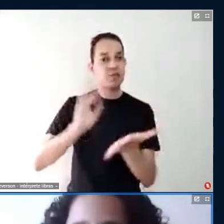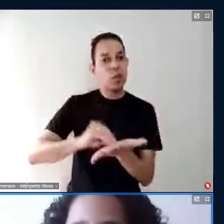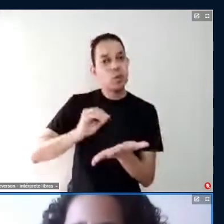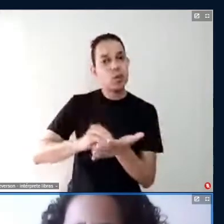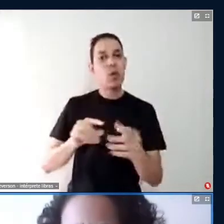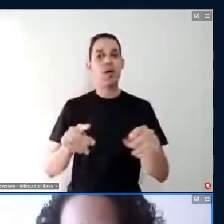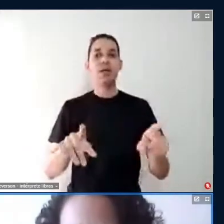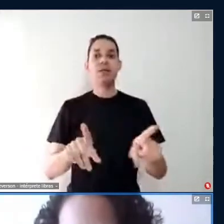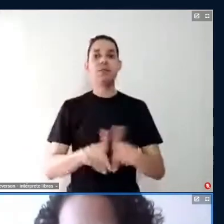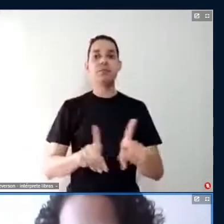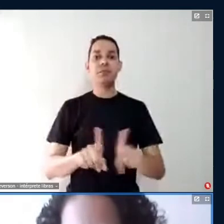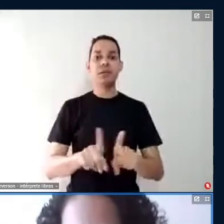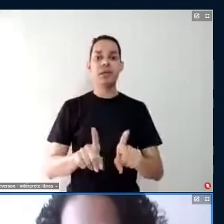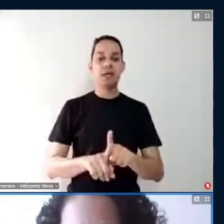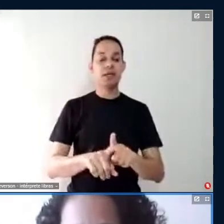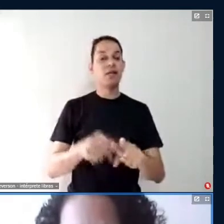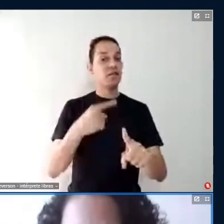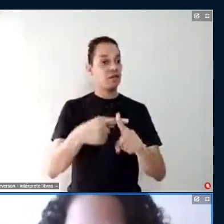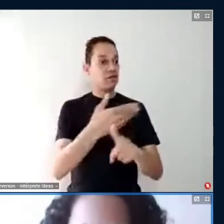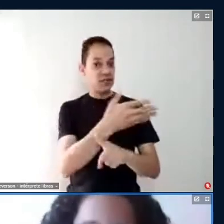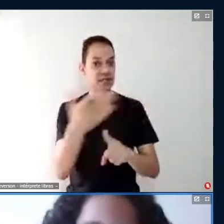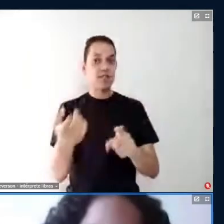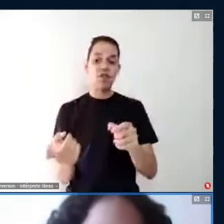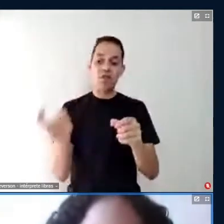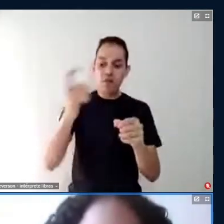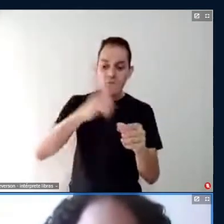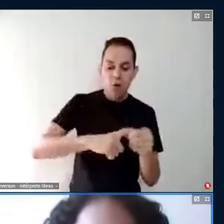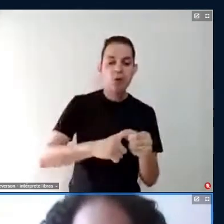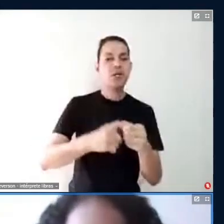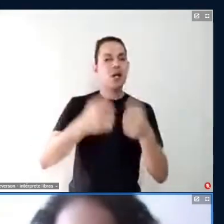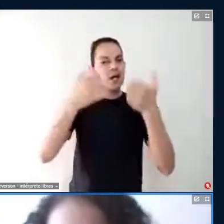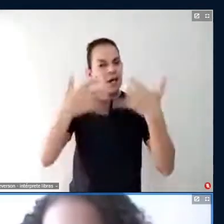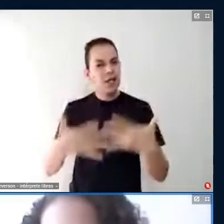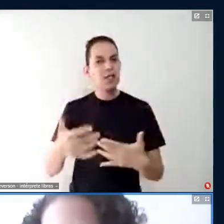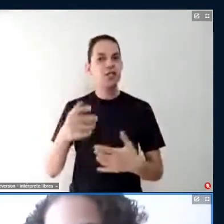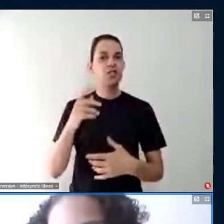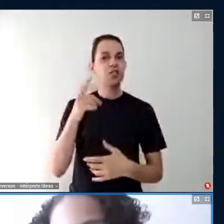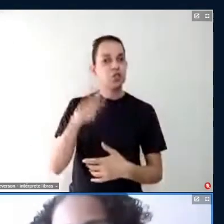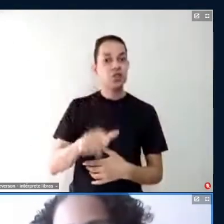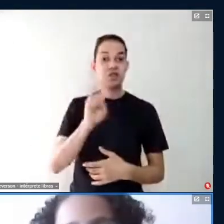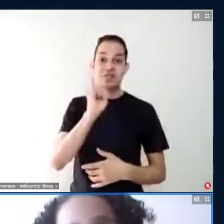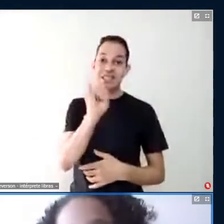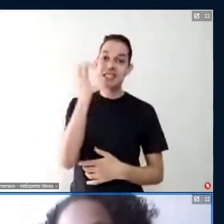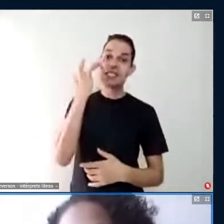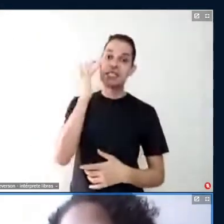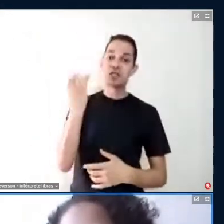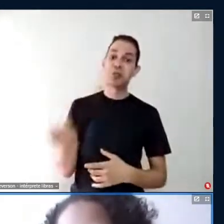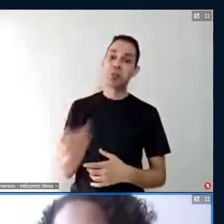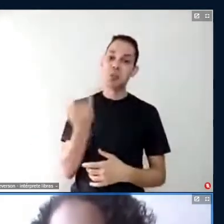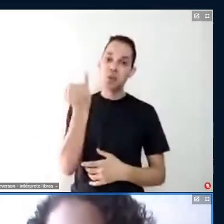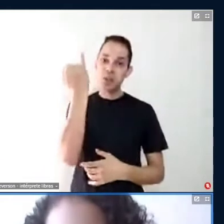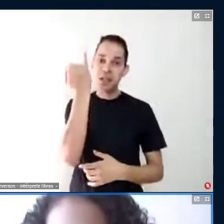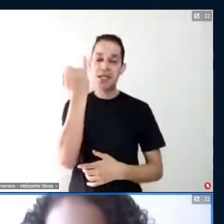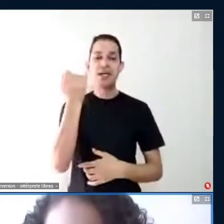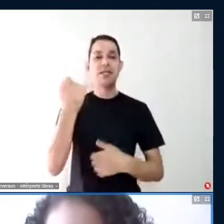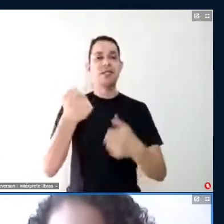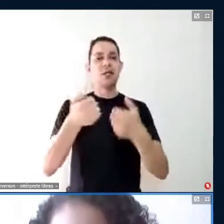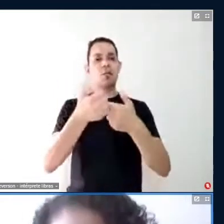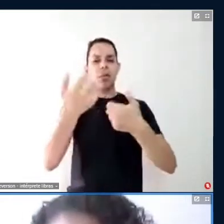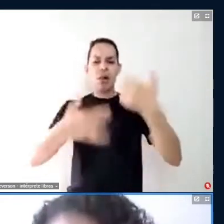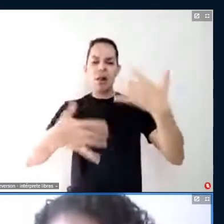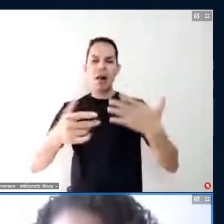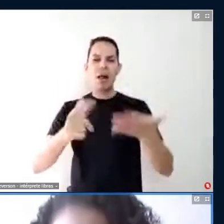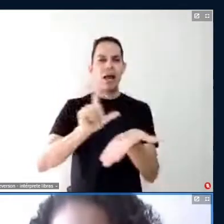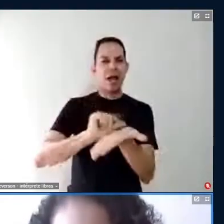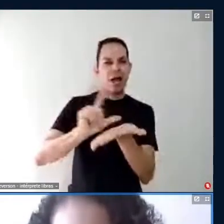vocês podem retomar no futuro se for importante ou não, ou para desdobramentos de artigos, aí